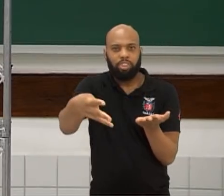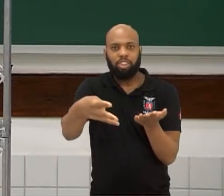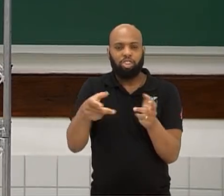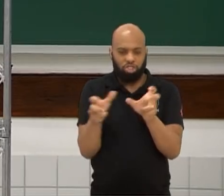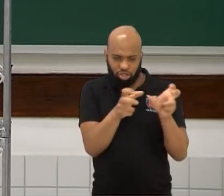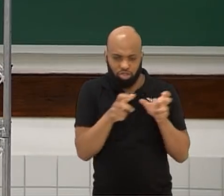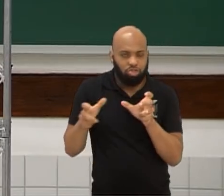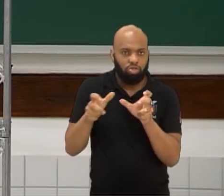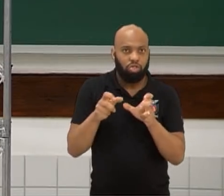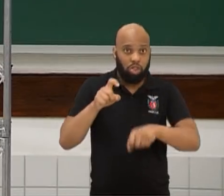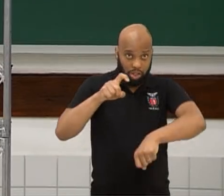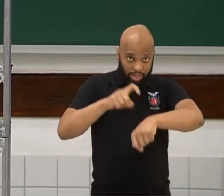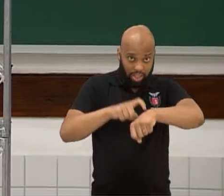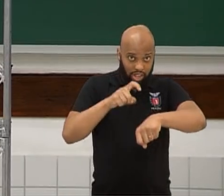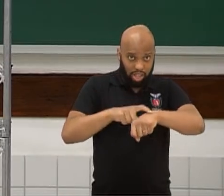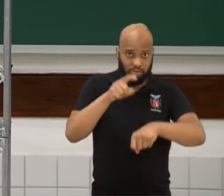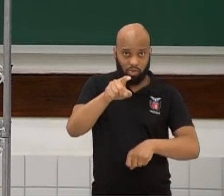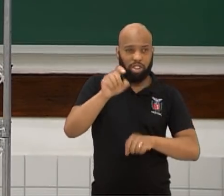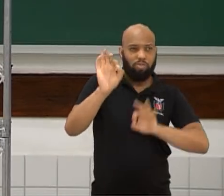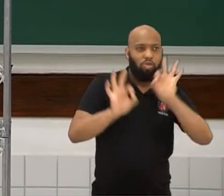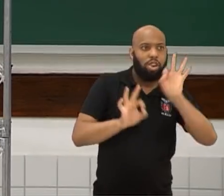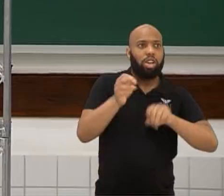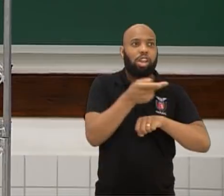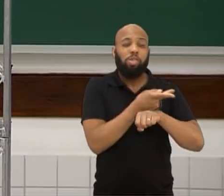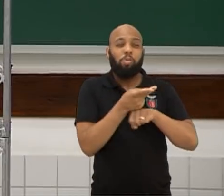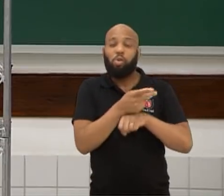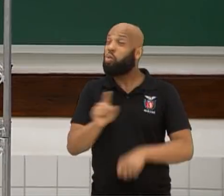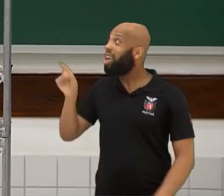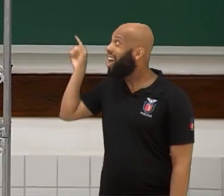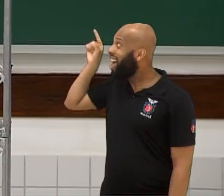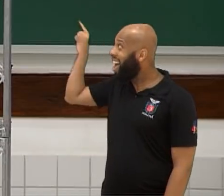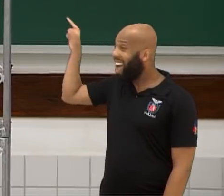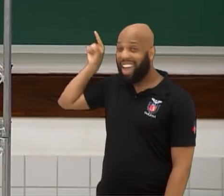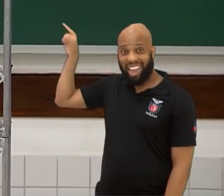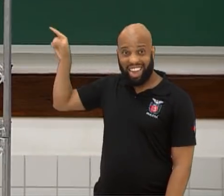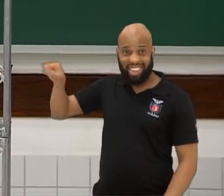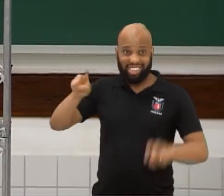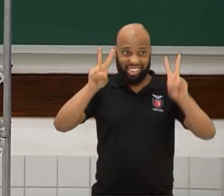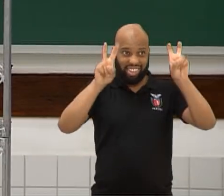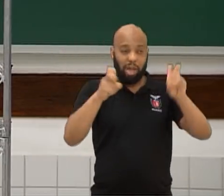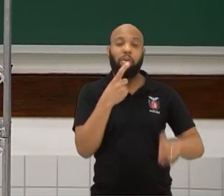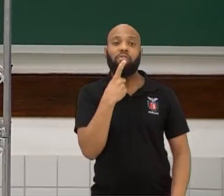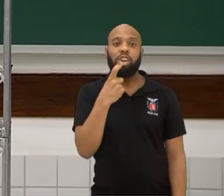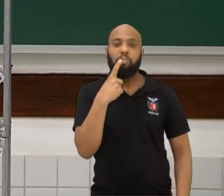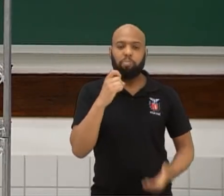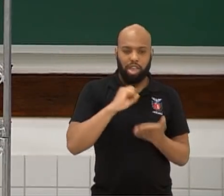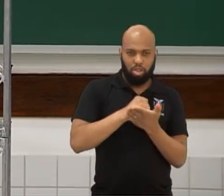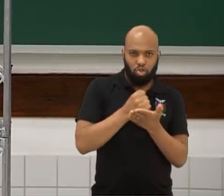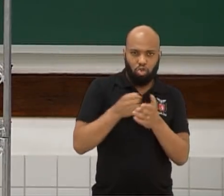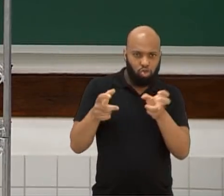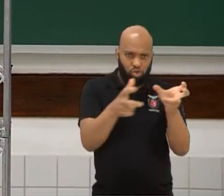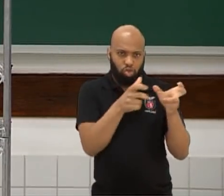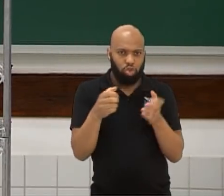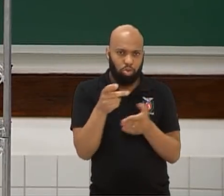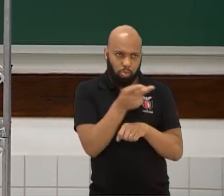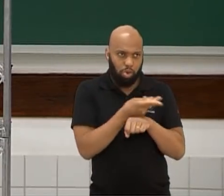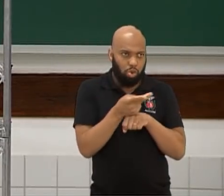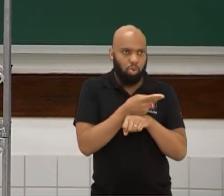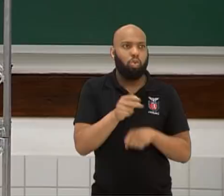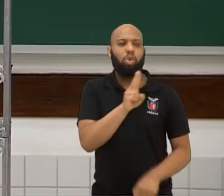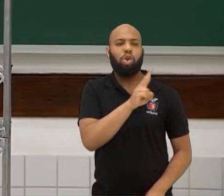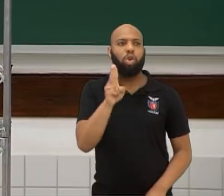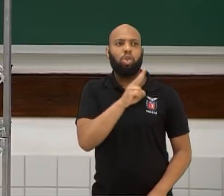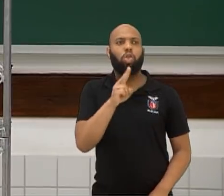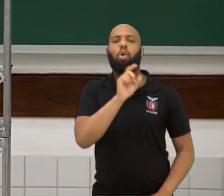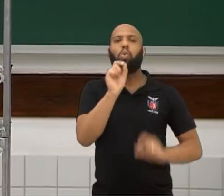jogarmos. Vamos lá? O que vocês têm que fazer agora? A professora vai dar um tempinho para vocês procurarem o jogo. Qual é o nome do